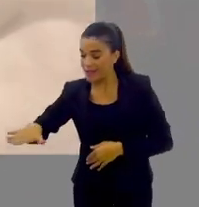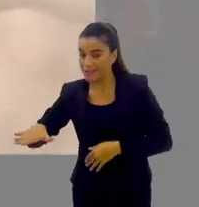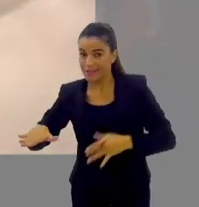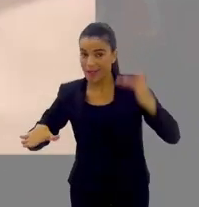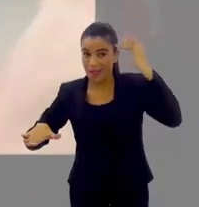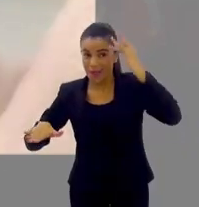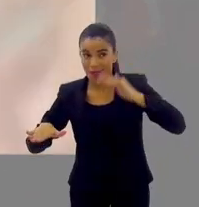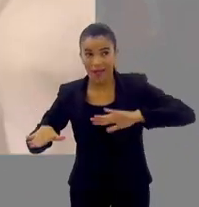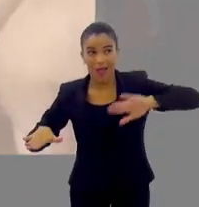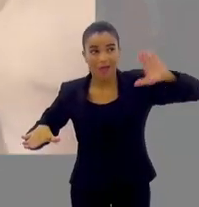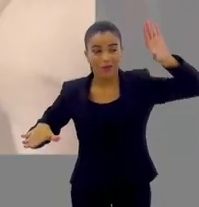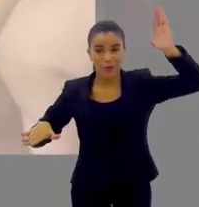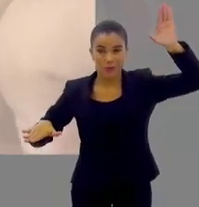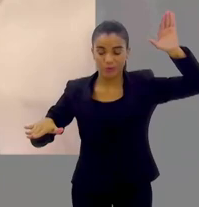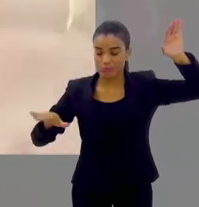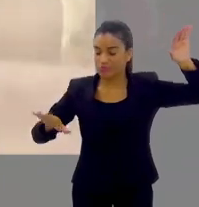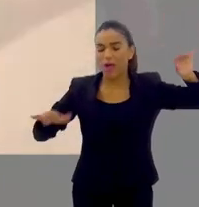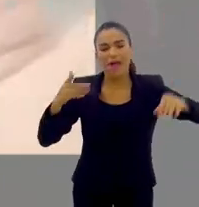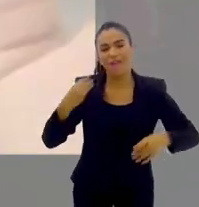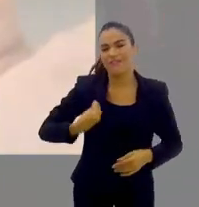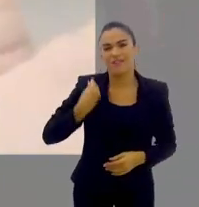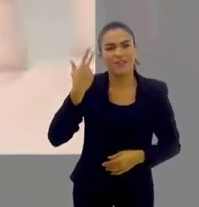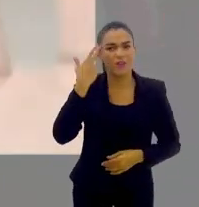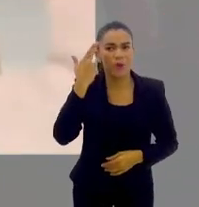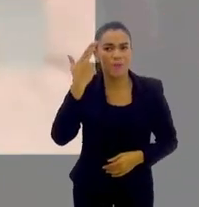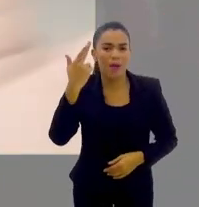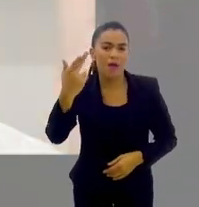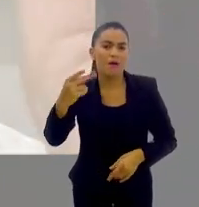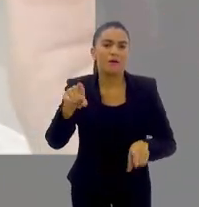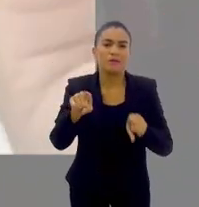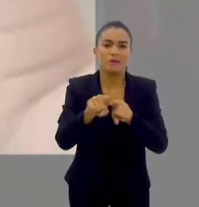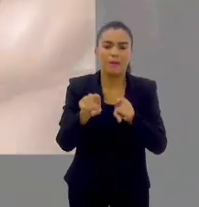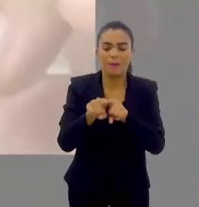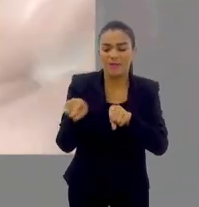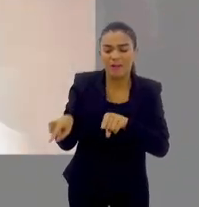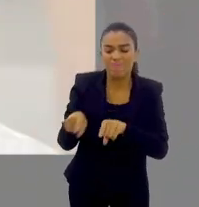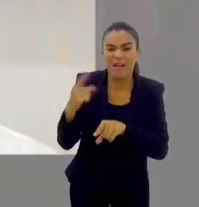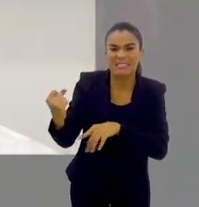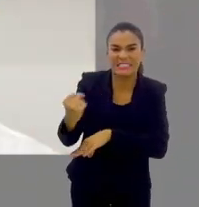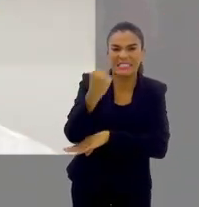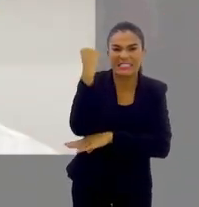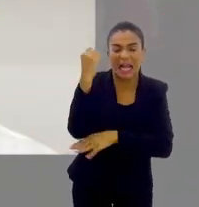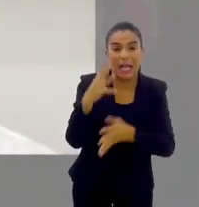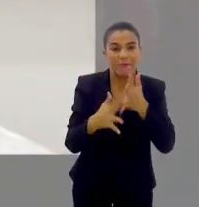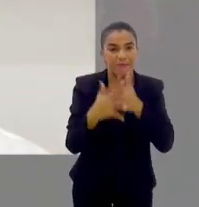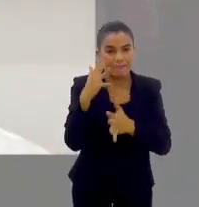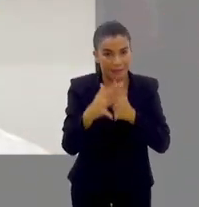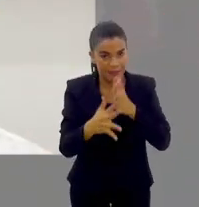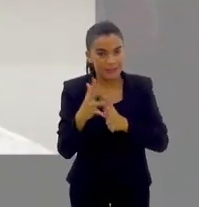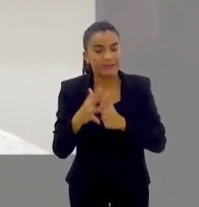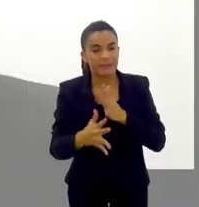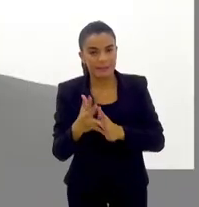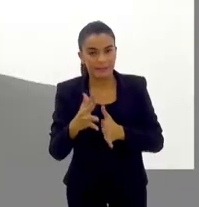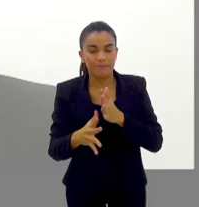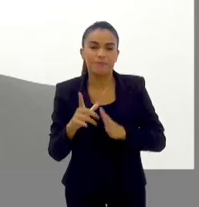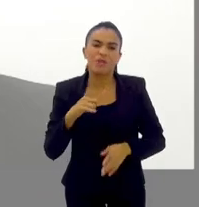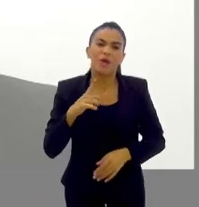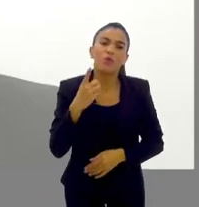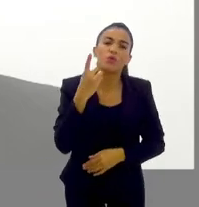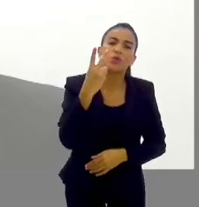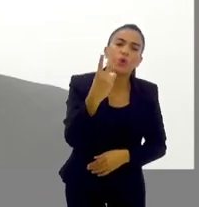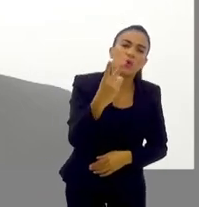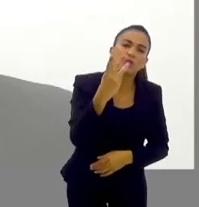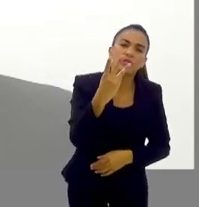crianças ou os adultos que vão ter uma vida normal daqueles que vão ficar mais gravemente comprometidos. Então,